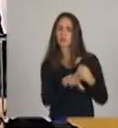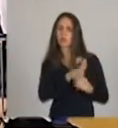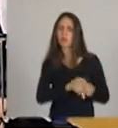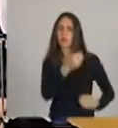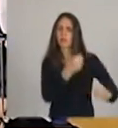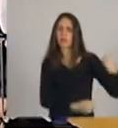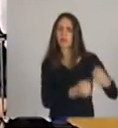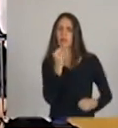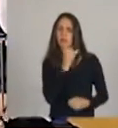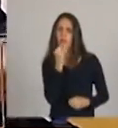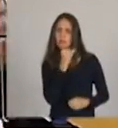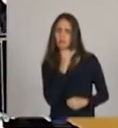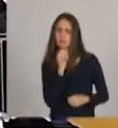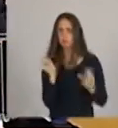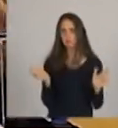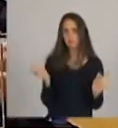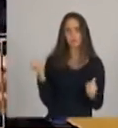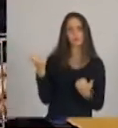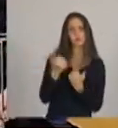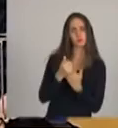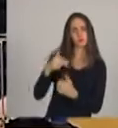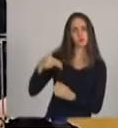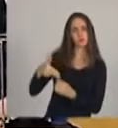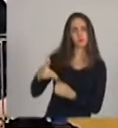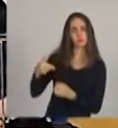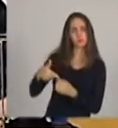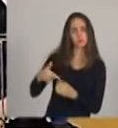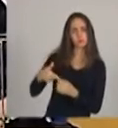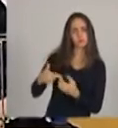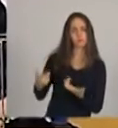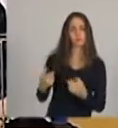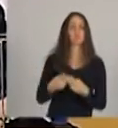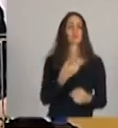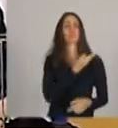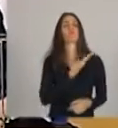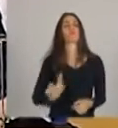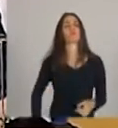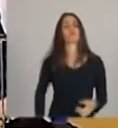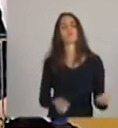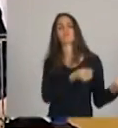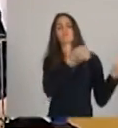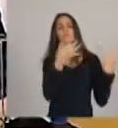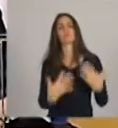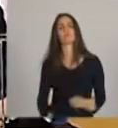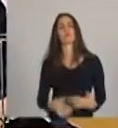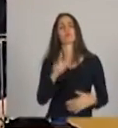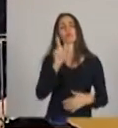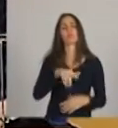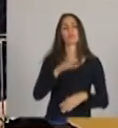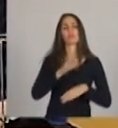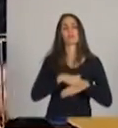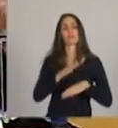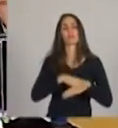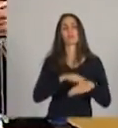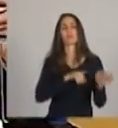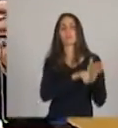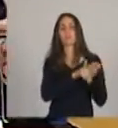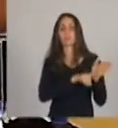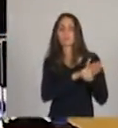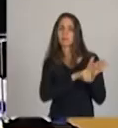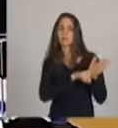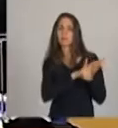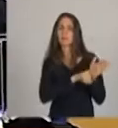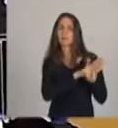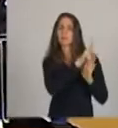viaturas? Lendo a justificativa feita pelo governo do estado, ficou claro que se trata de um estudo, ou seja,